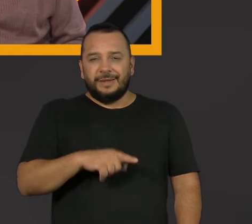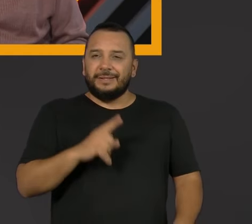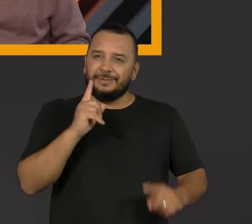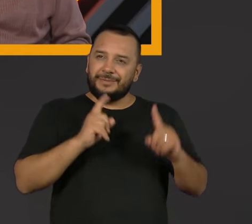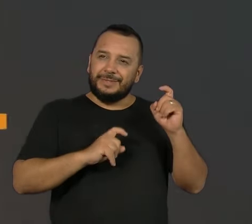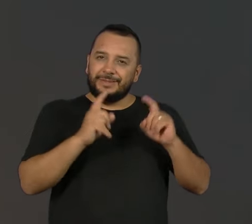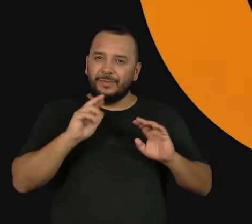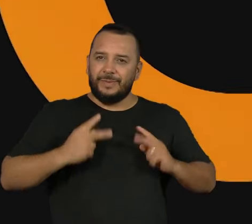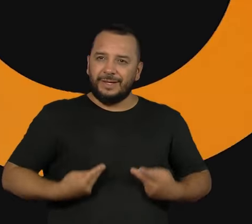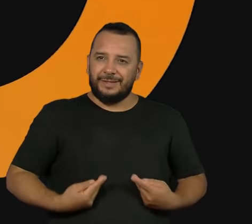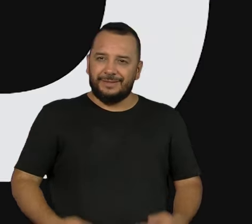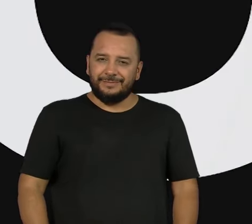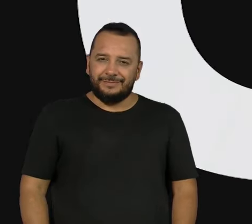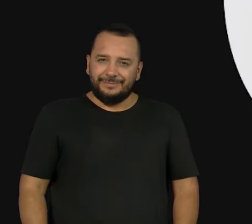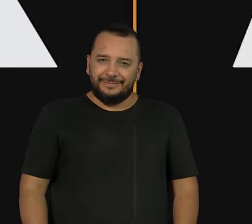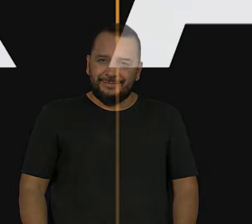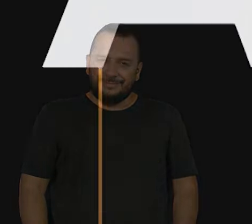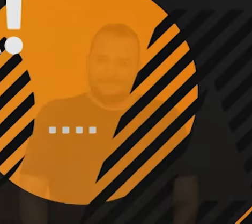expressão humana.